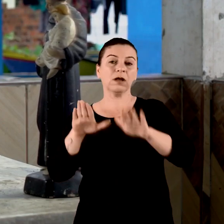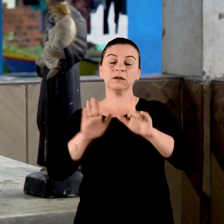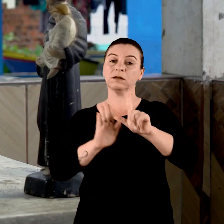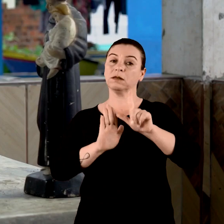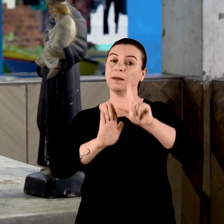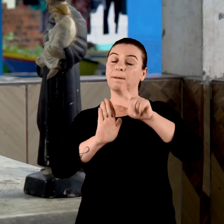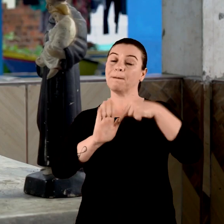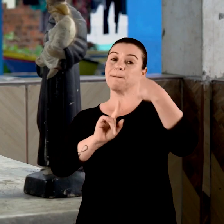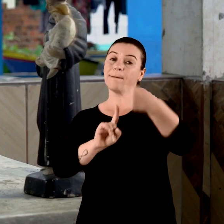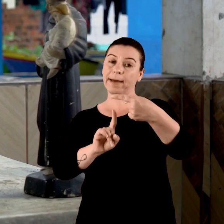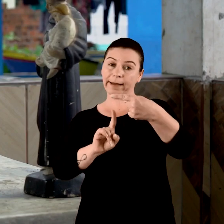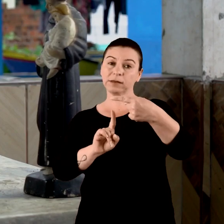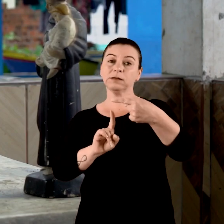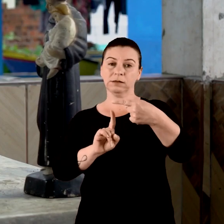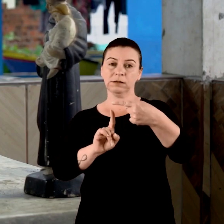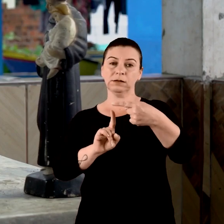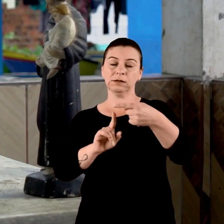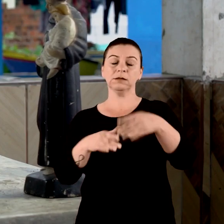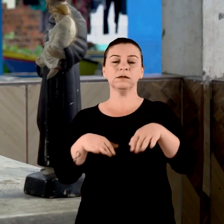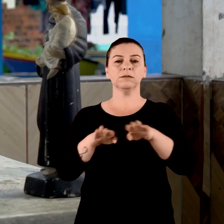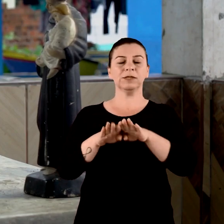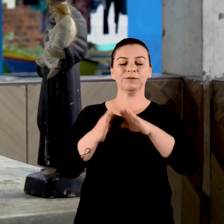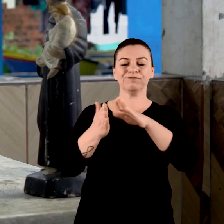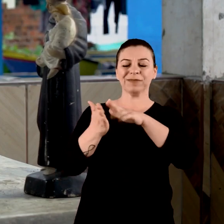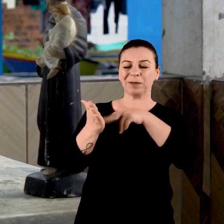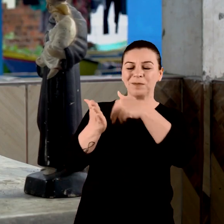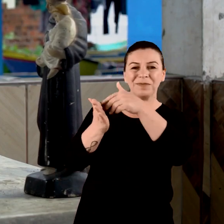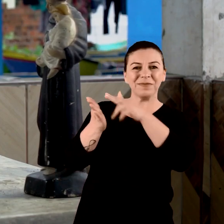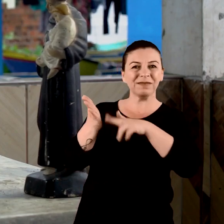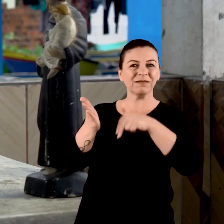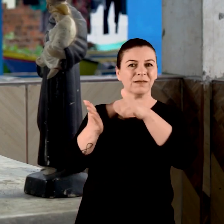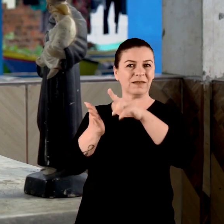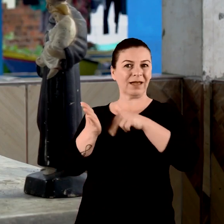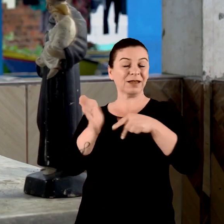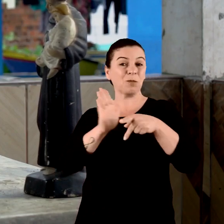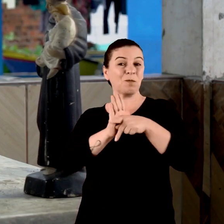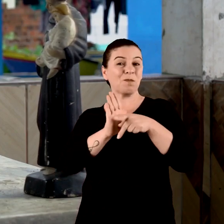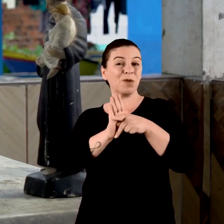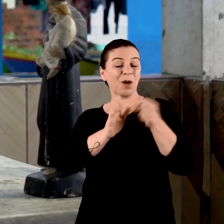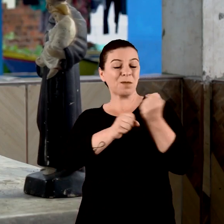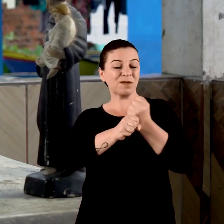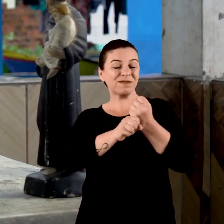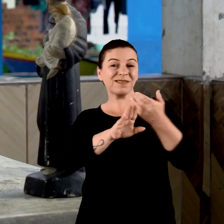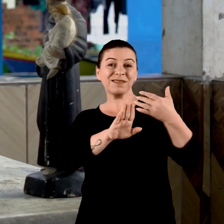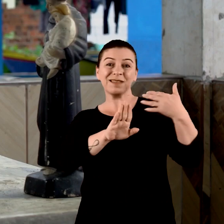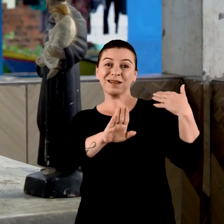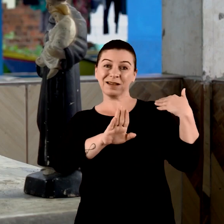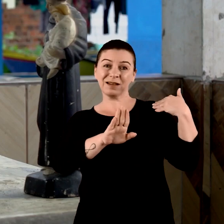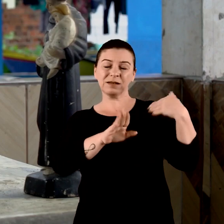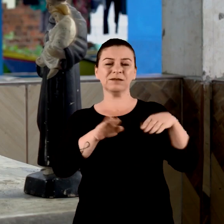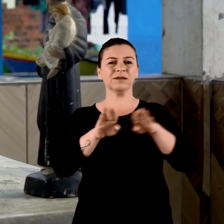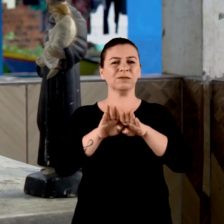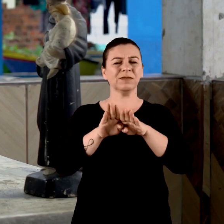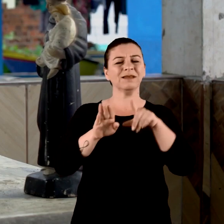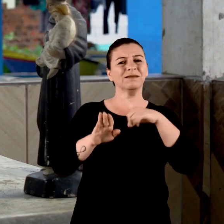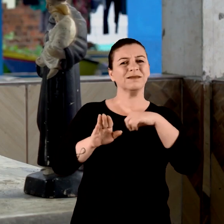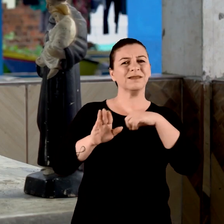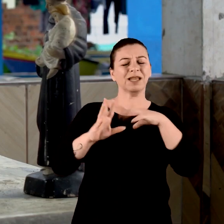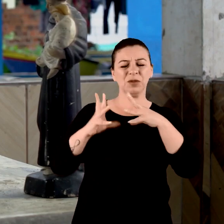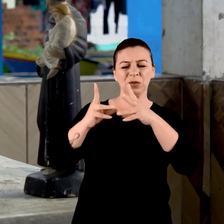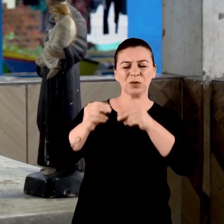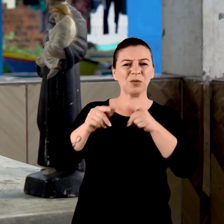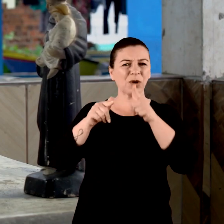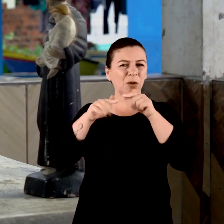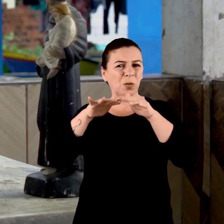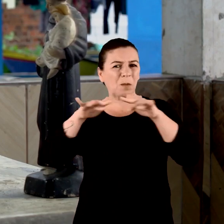anos, às vezes mais. E aí, pintadas com pigmentos da época, expostas à maresia